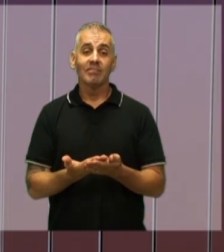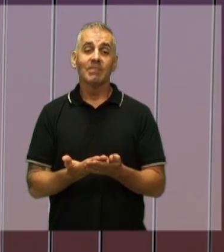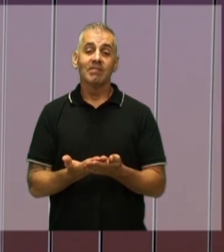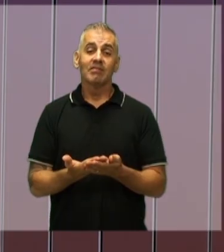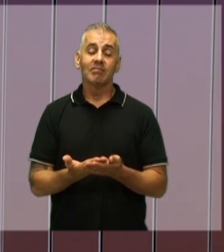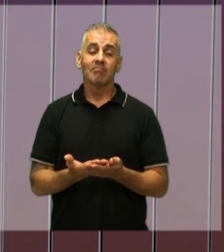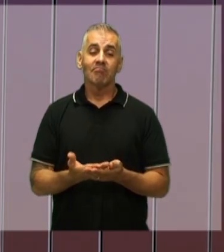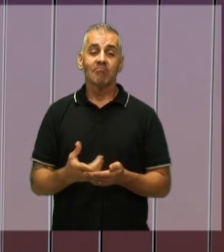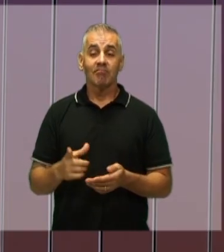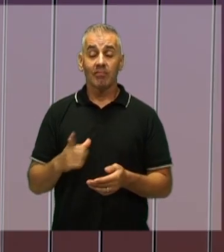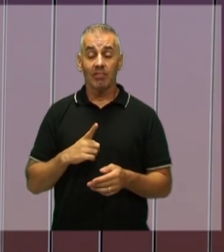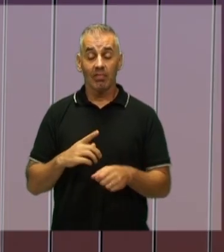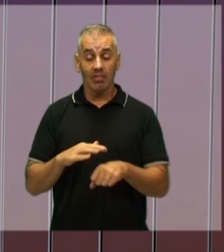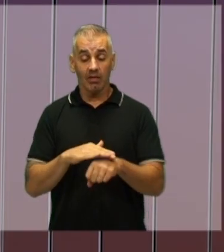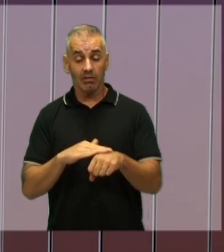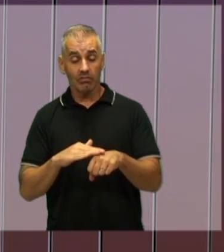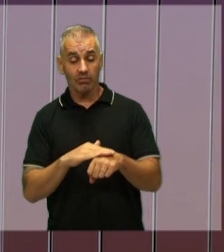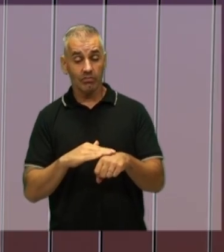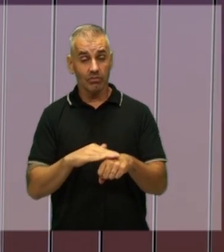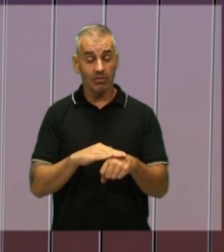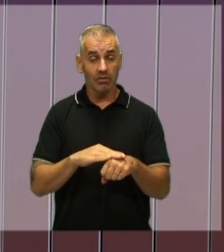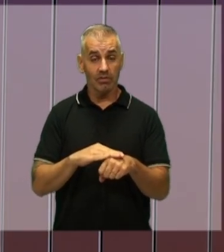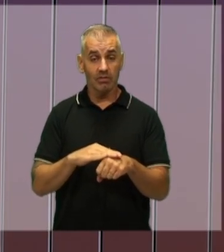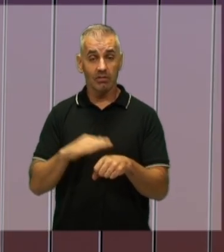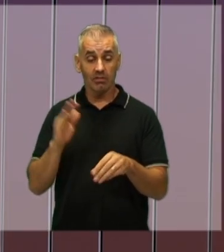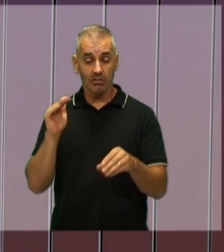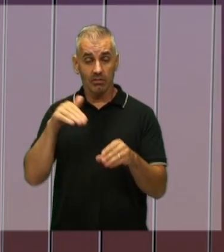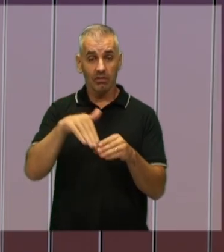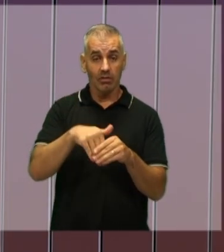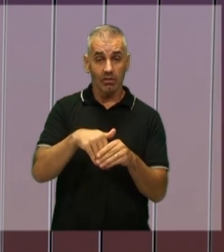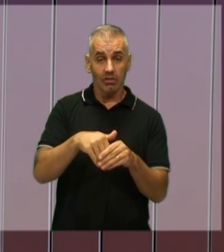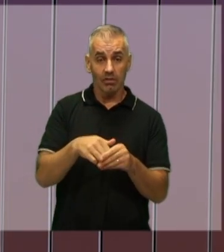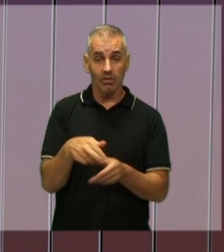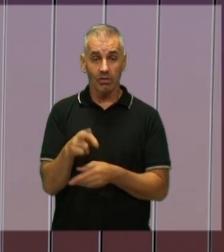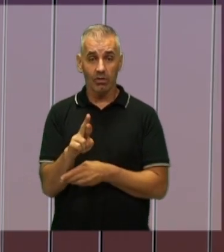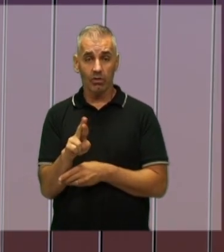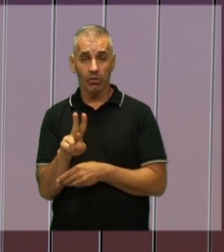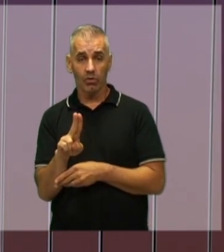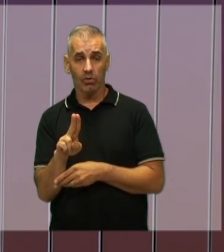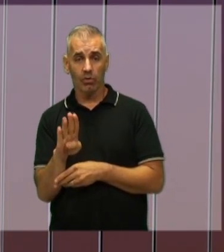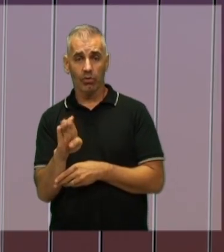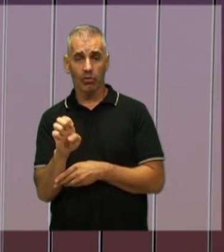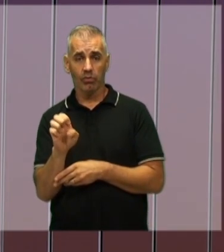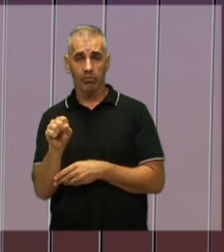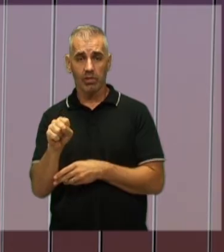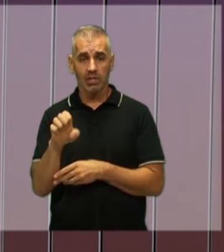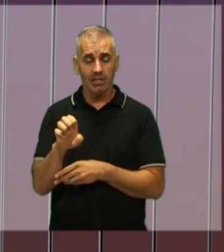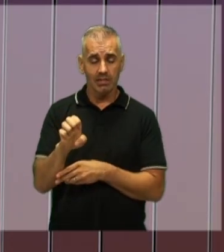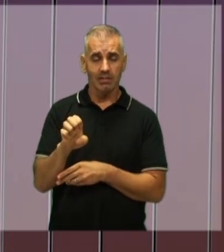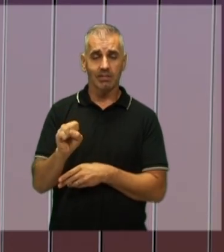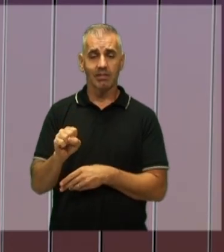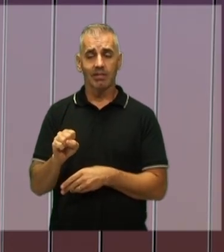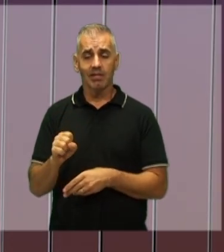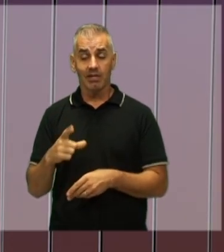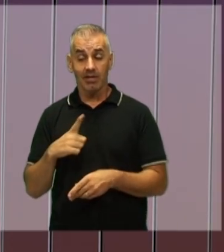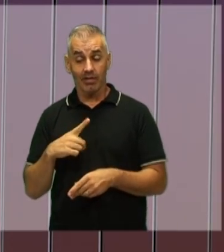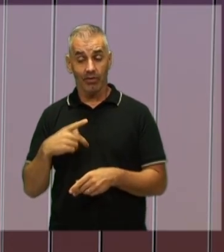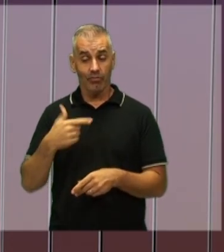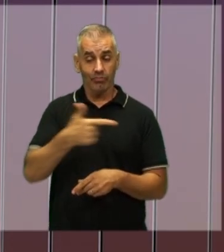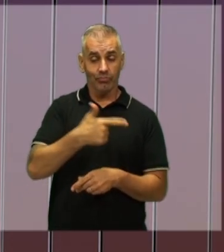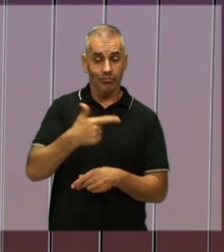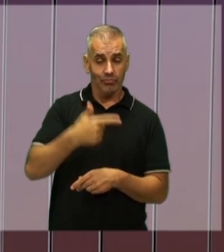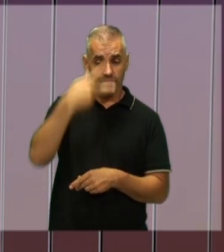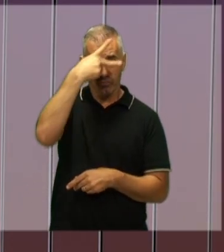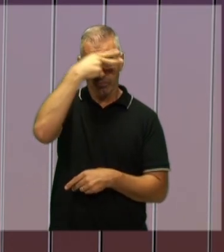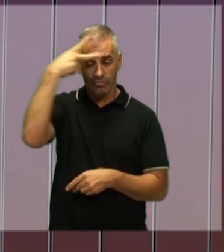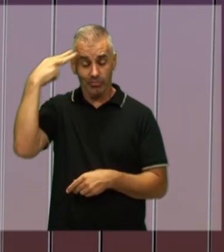está ainda em conversação, em andamento, a pré-candidatura do Rubens à federal. Então, que é o nosso vice-prefeito, está fazendo um excelente trabalho.